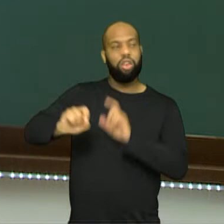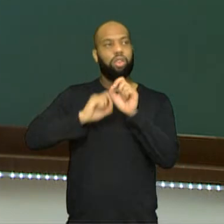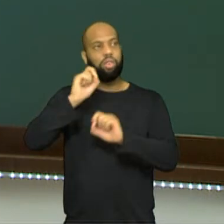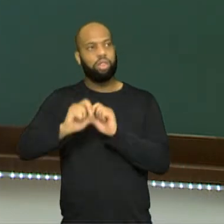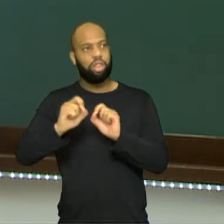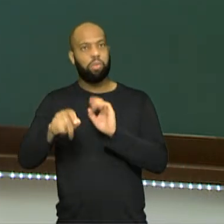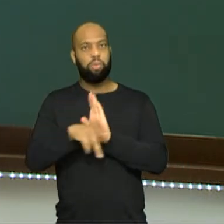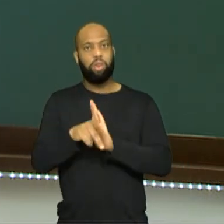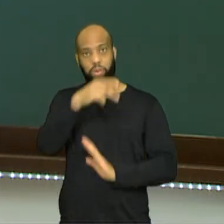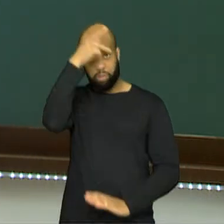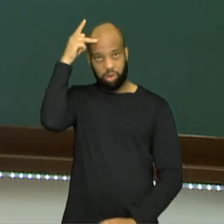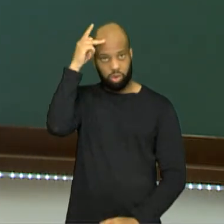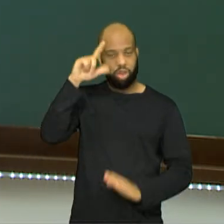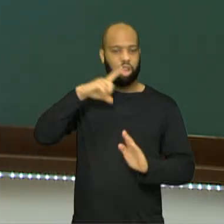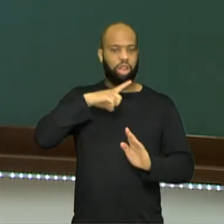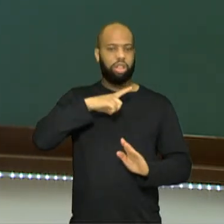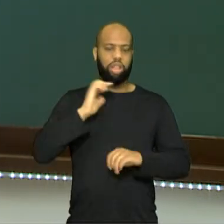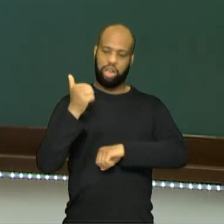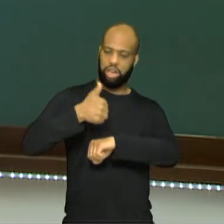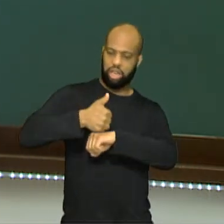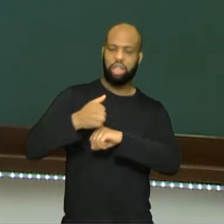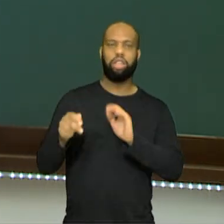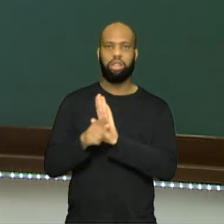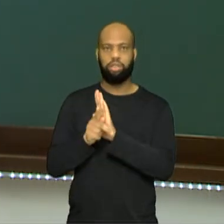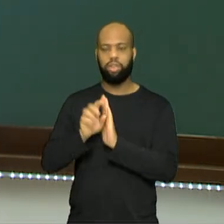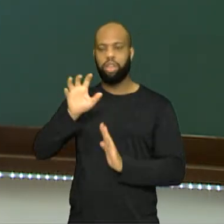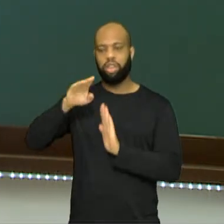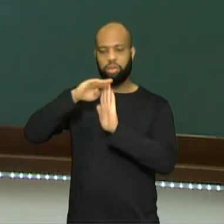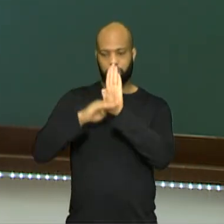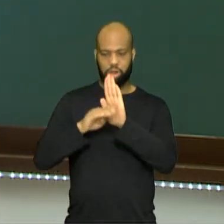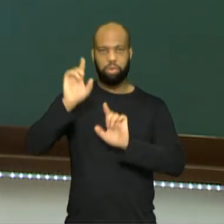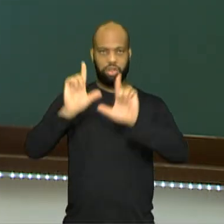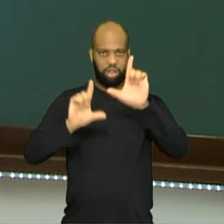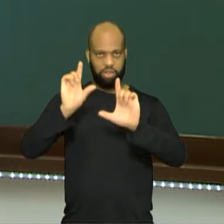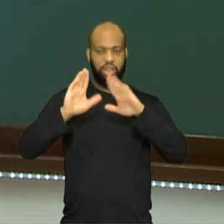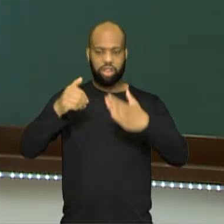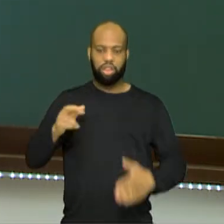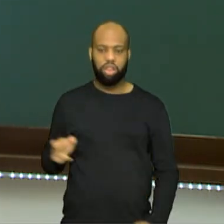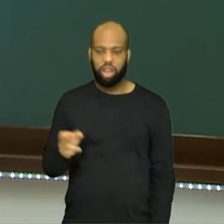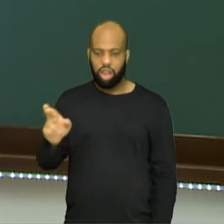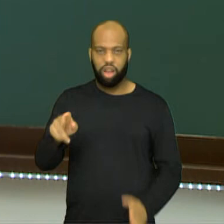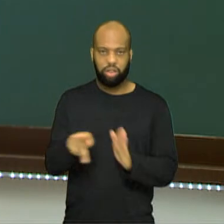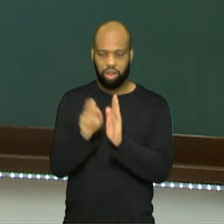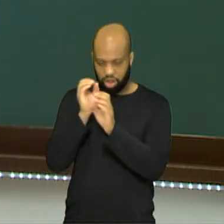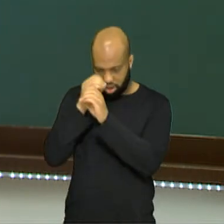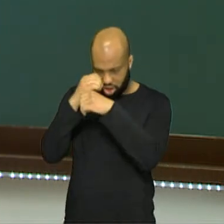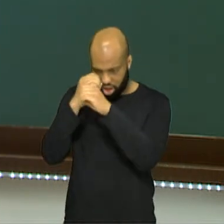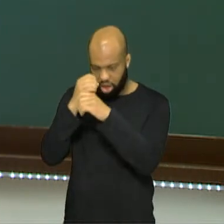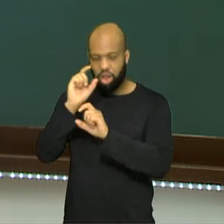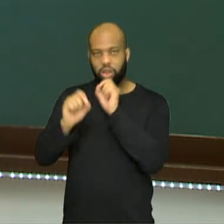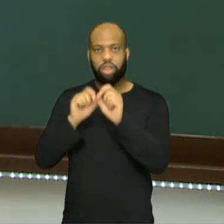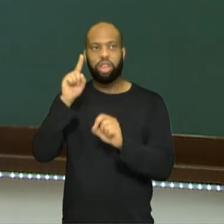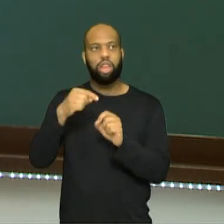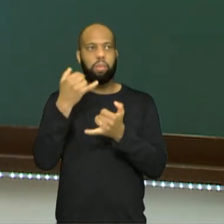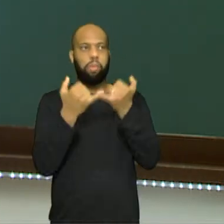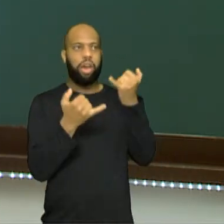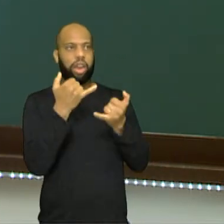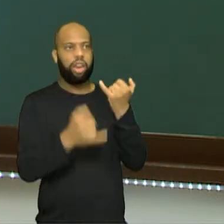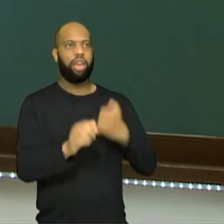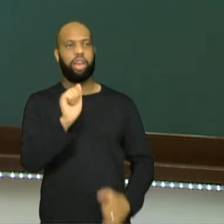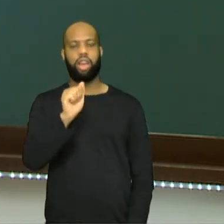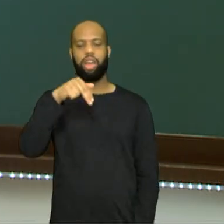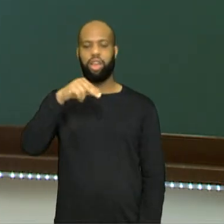né, integrantes dos programas, dos realities. Os ratinhos de laboratório são uma analogia. O que é uma analogia?